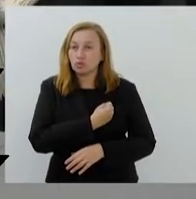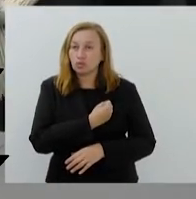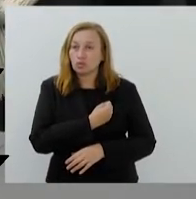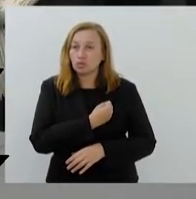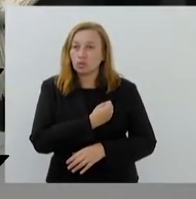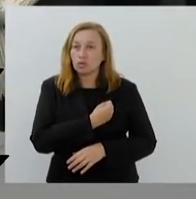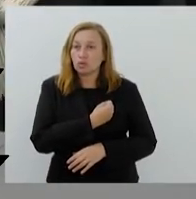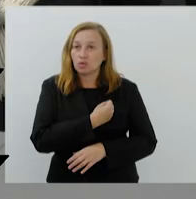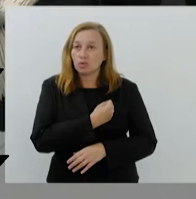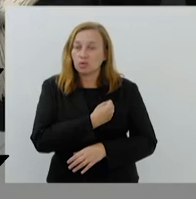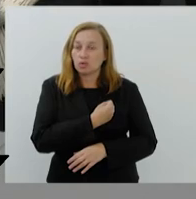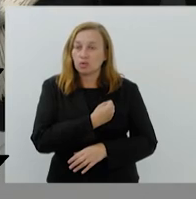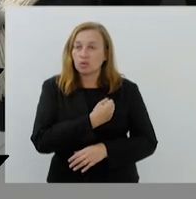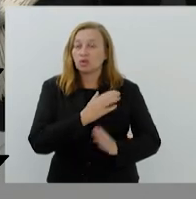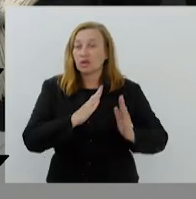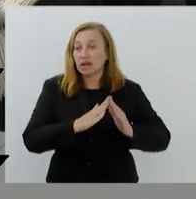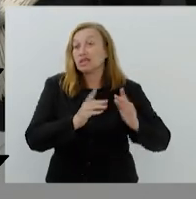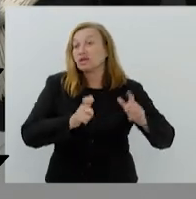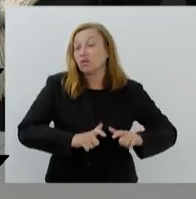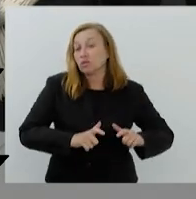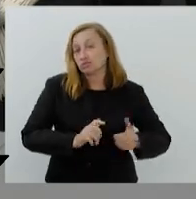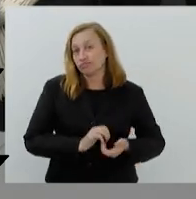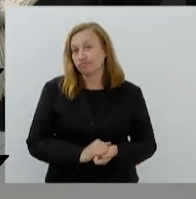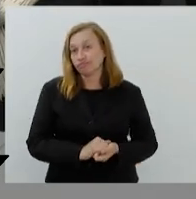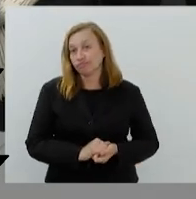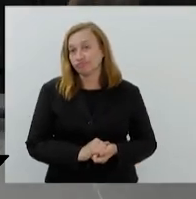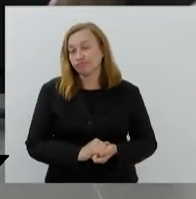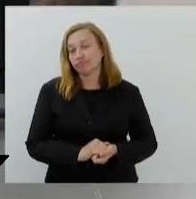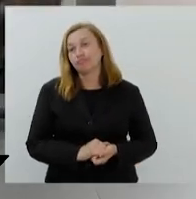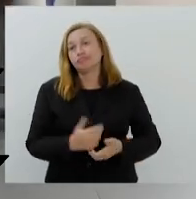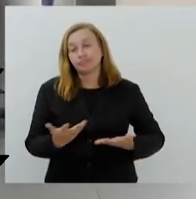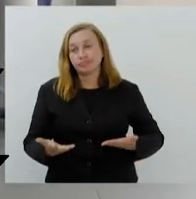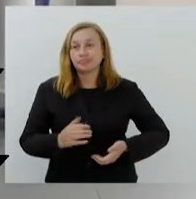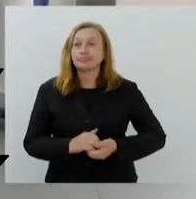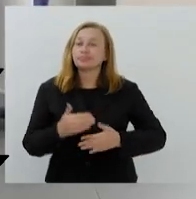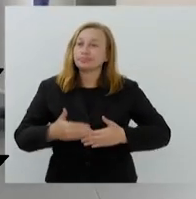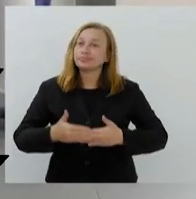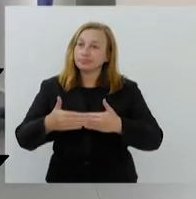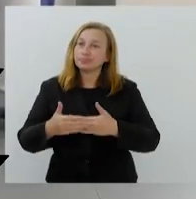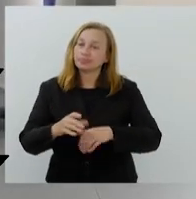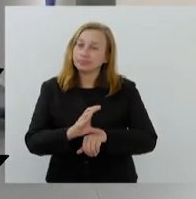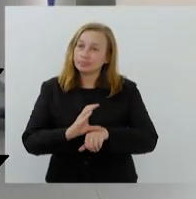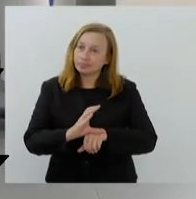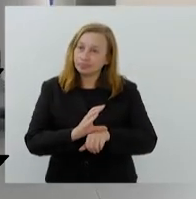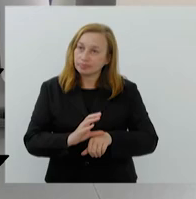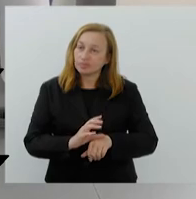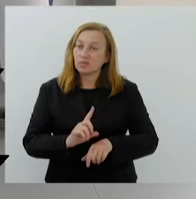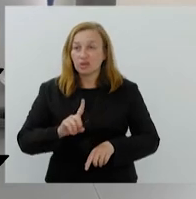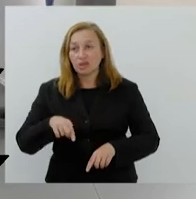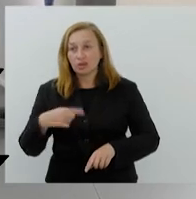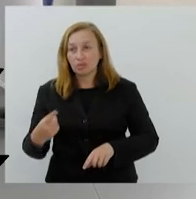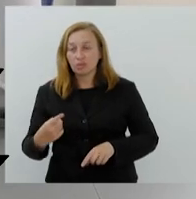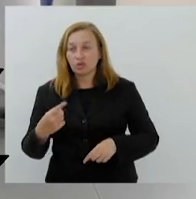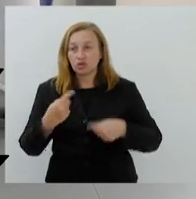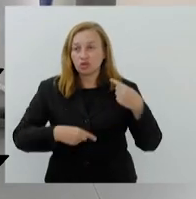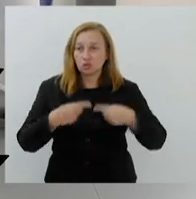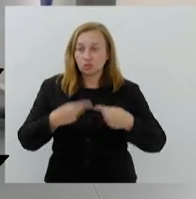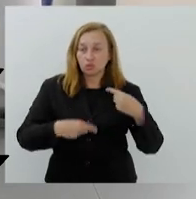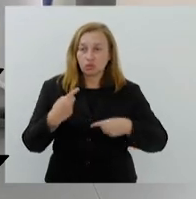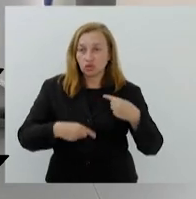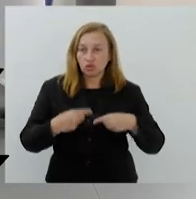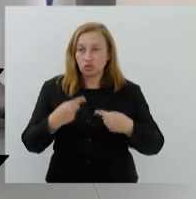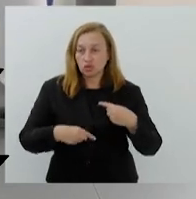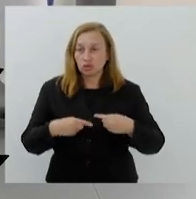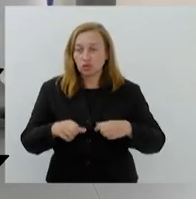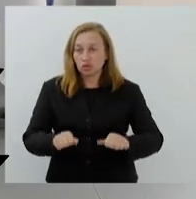online, enfim. Tá certo. Então vamos avançar pela constitucionalidade e a gente discute e adequa